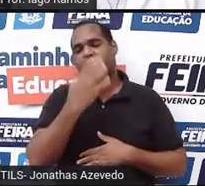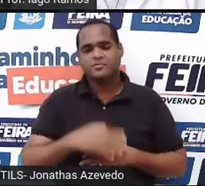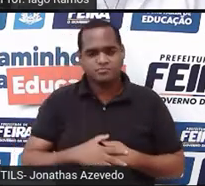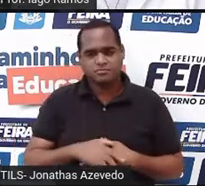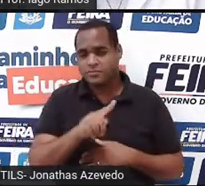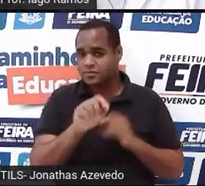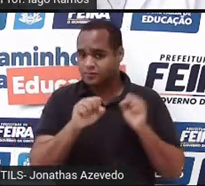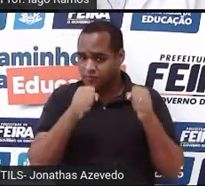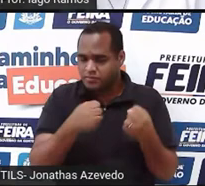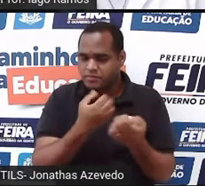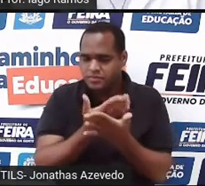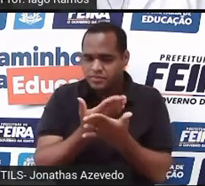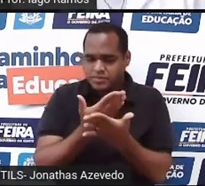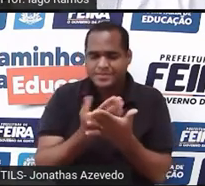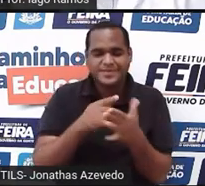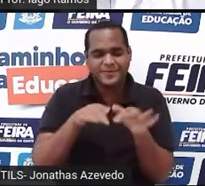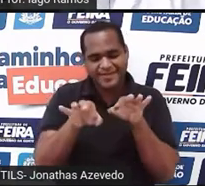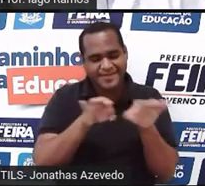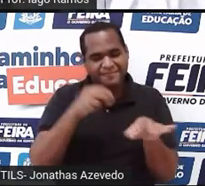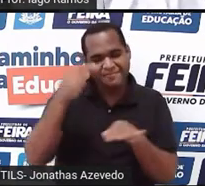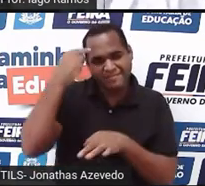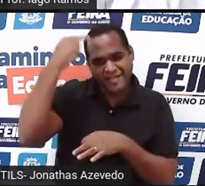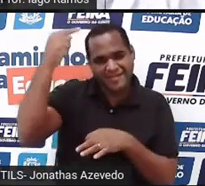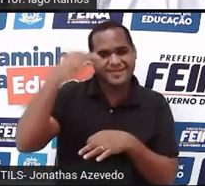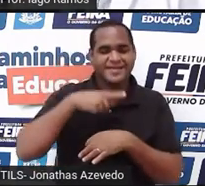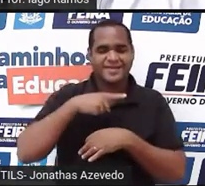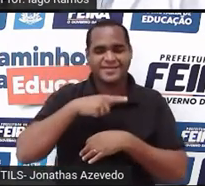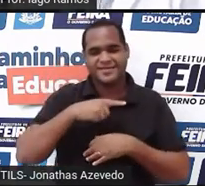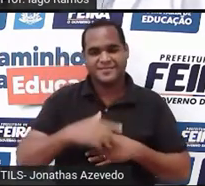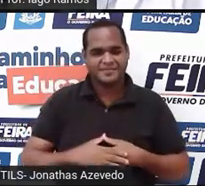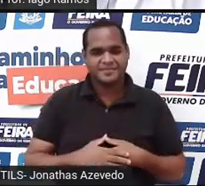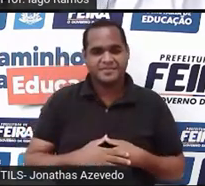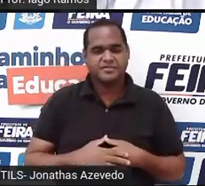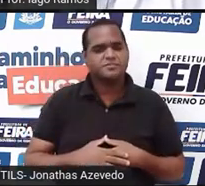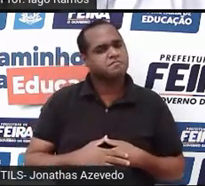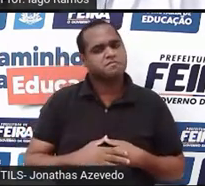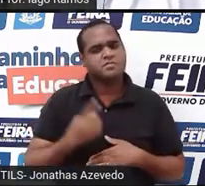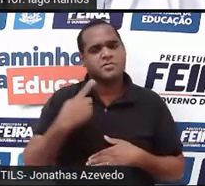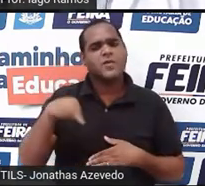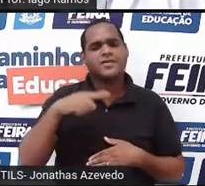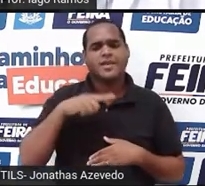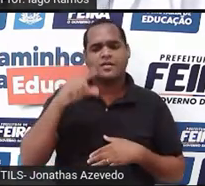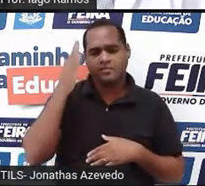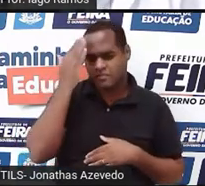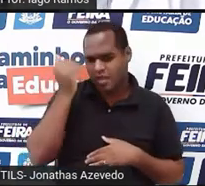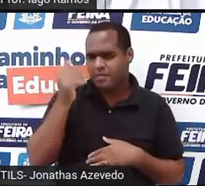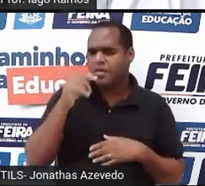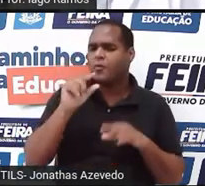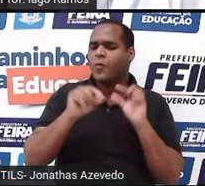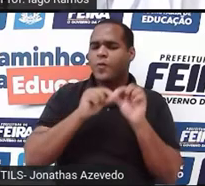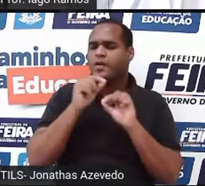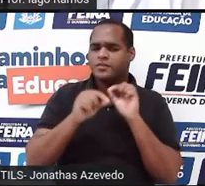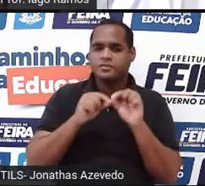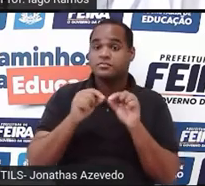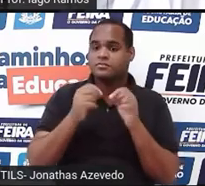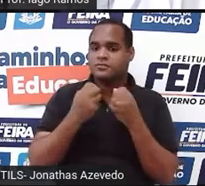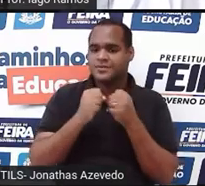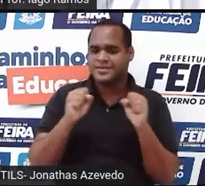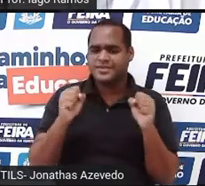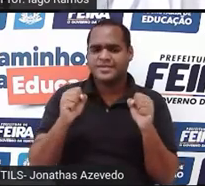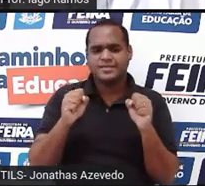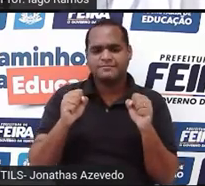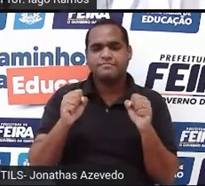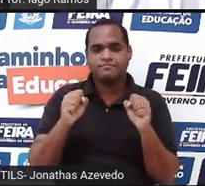você for estudar porque isso ajuda a organizar as ideias olha só o que que a gente sabe sobre grandezas grandezas